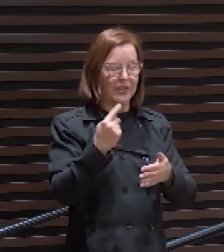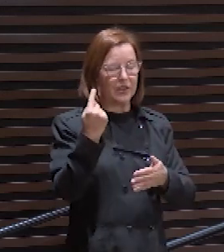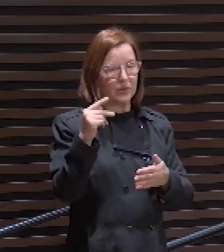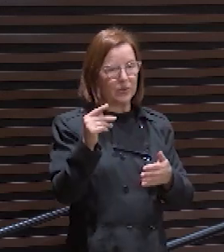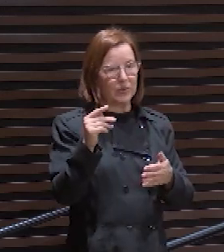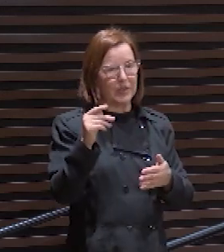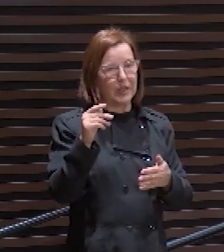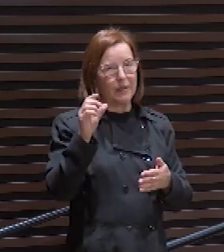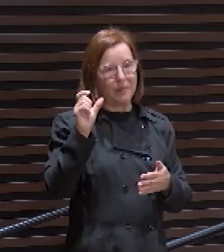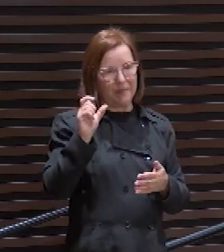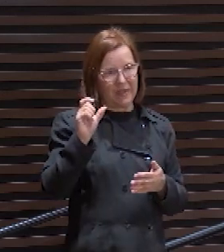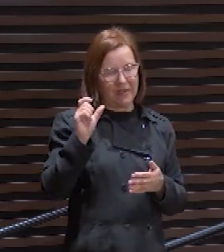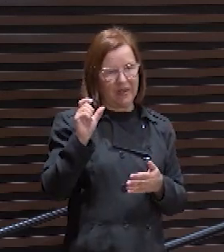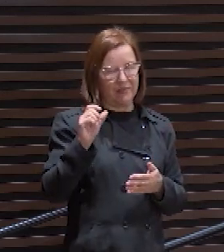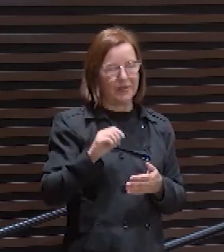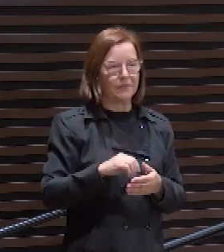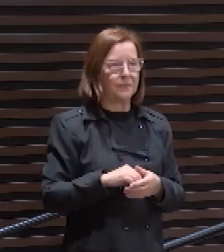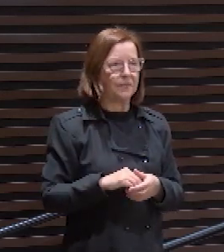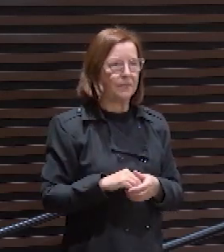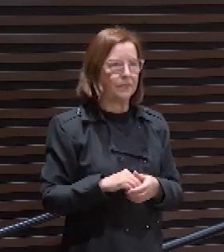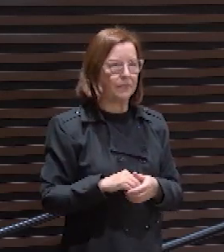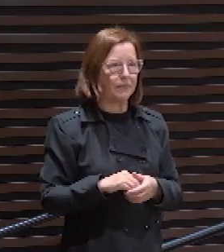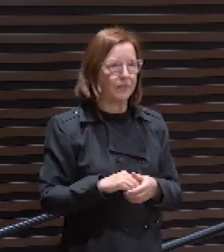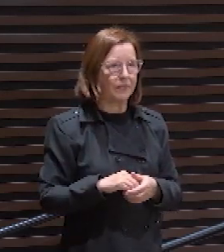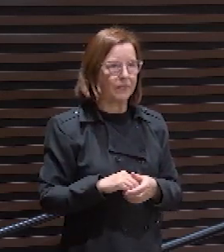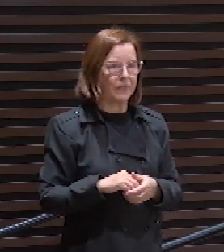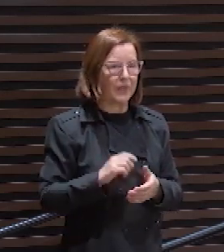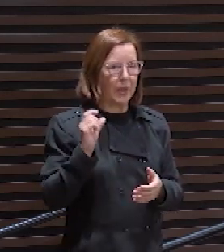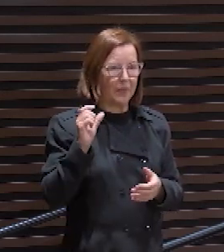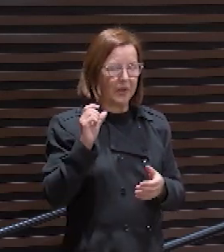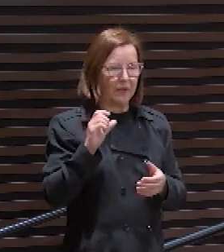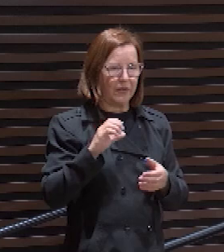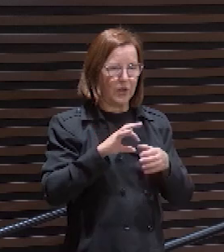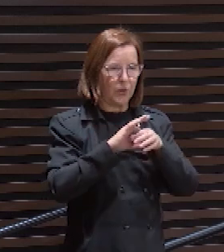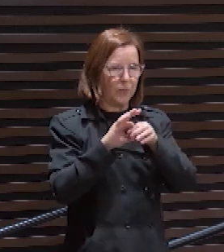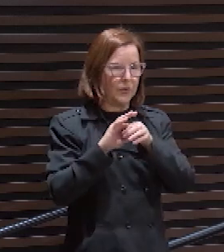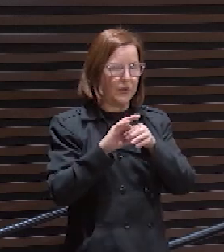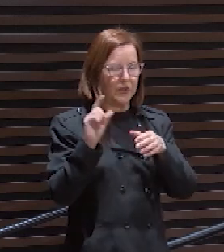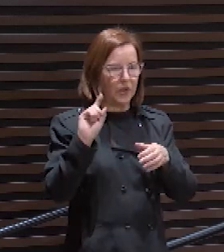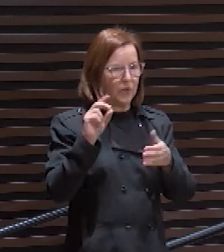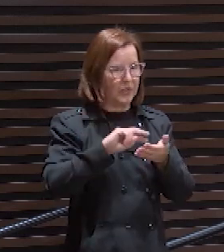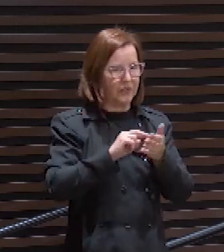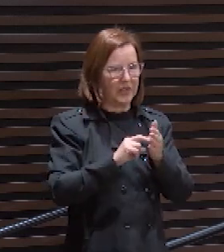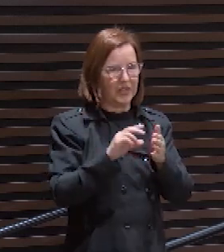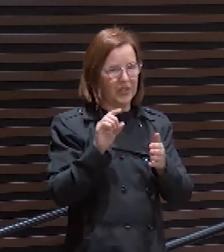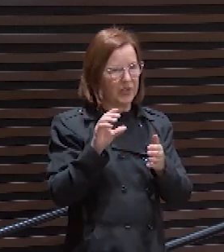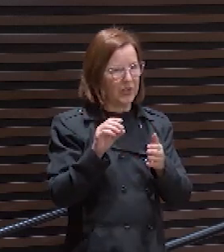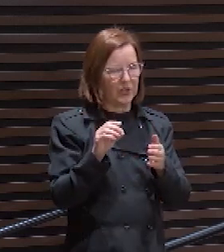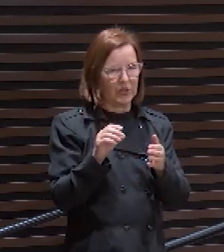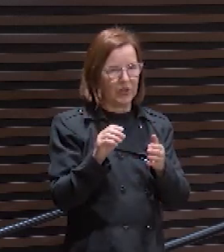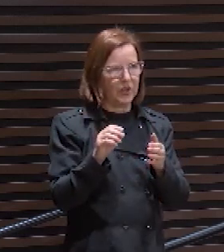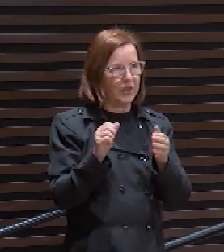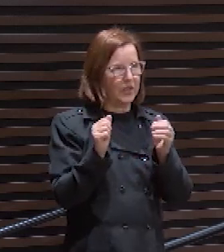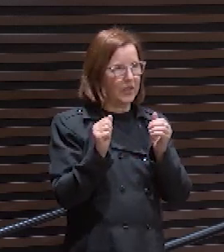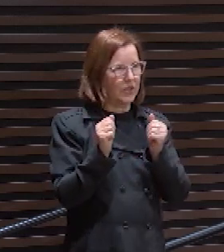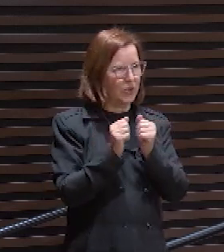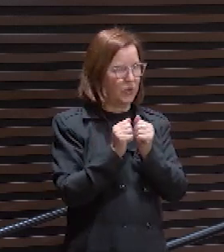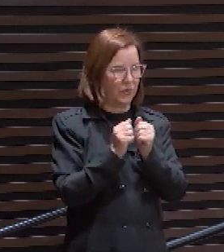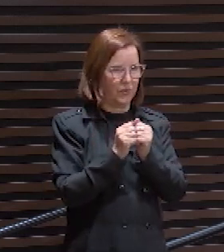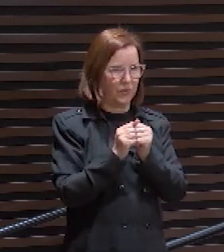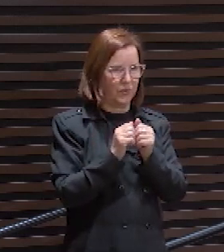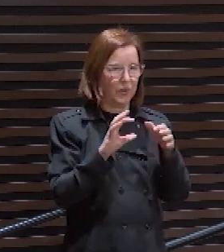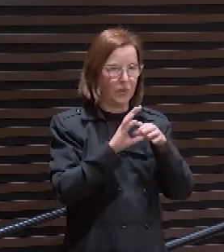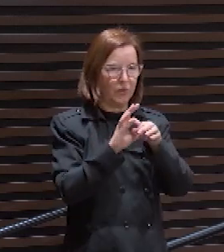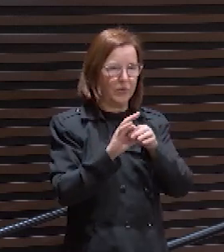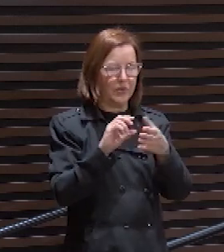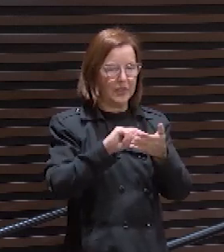E também a comunhão dos irmãos. A palavra comunhão não significa apenas se reunir no domingo, tá? Comunhão